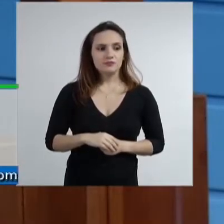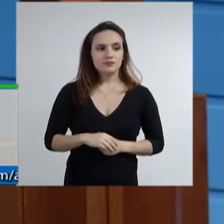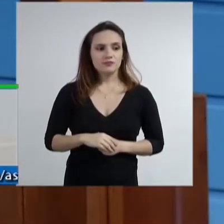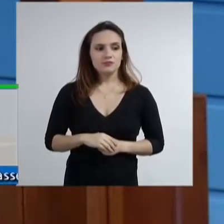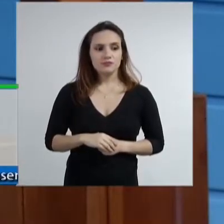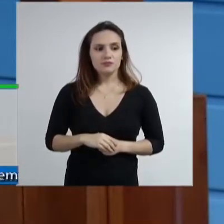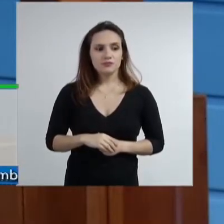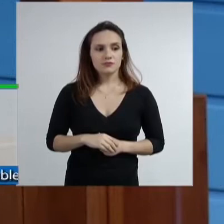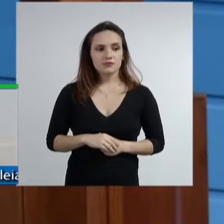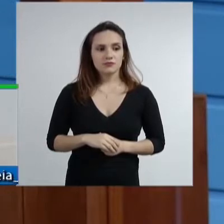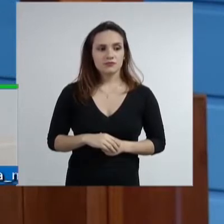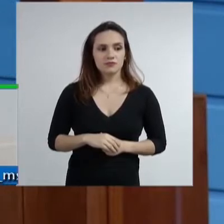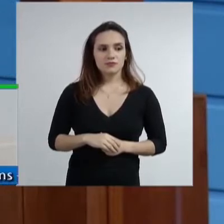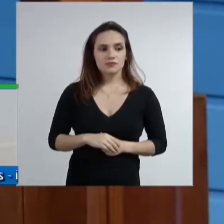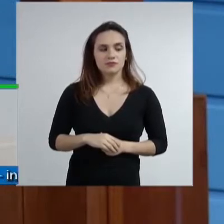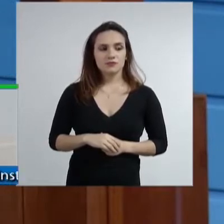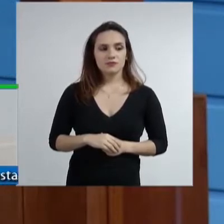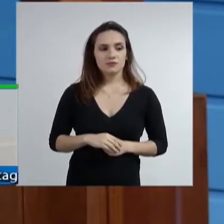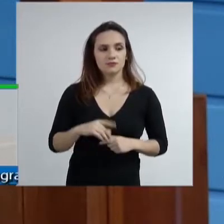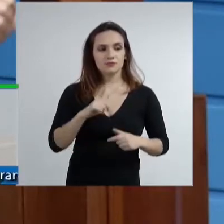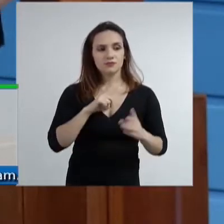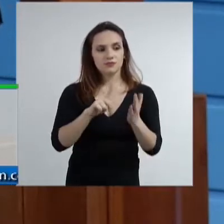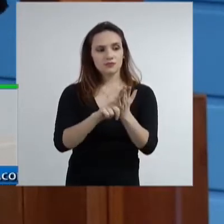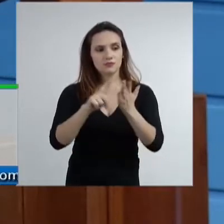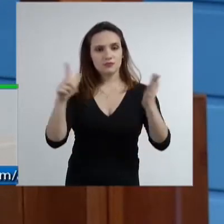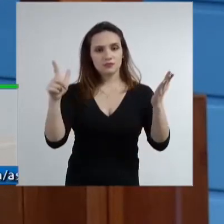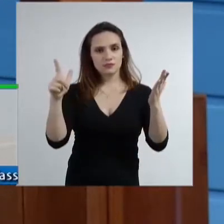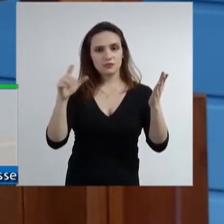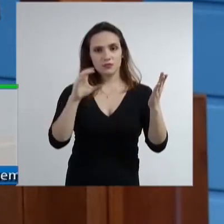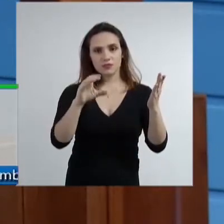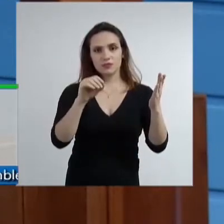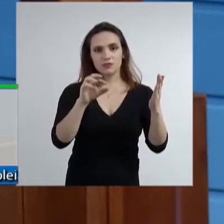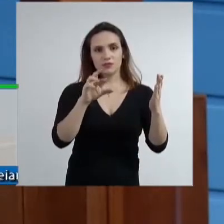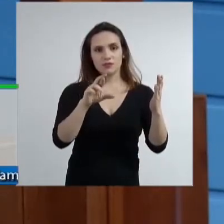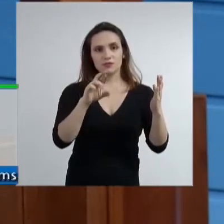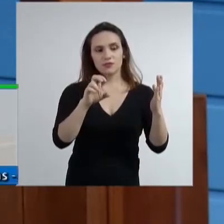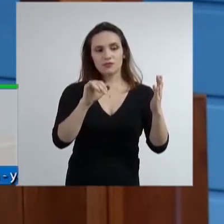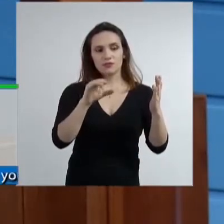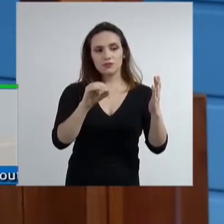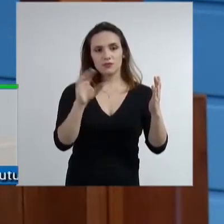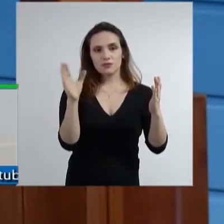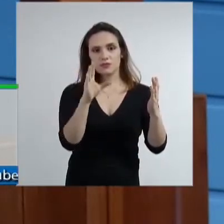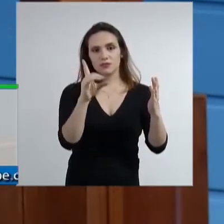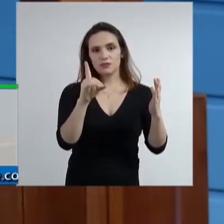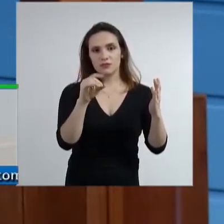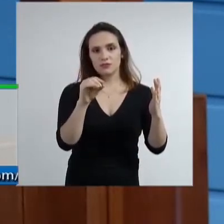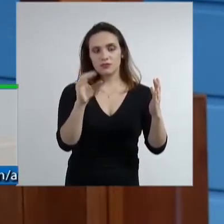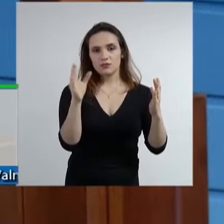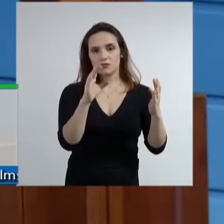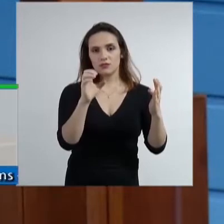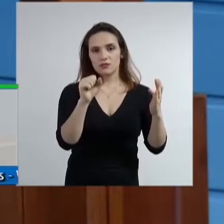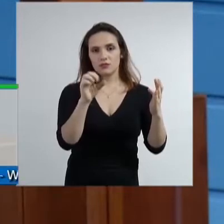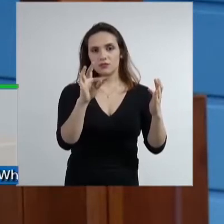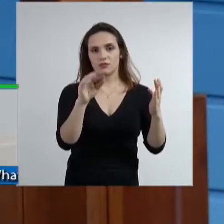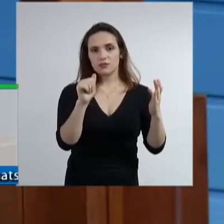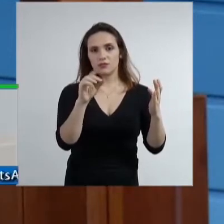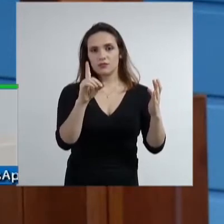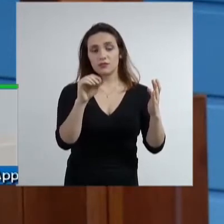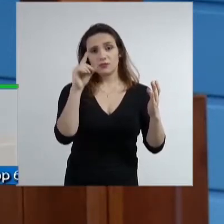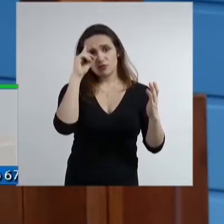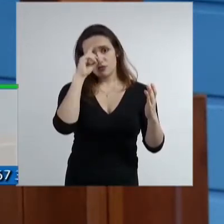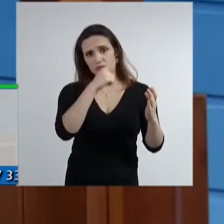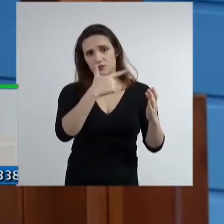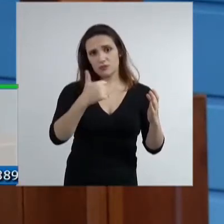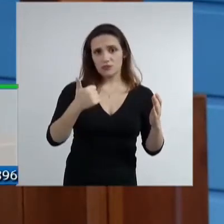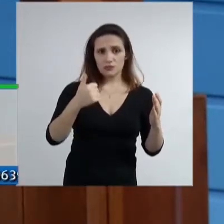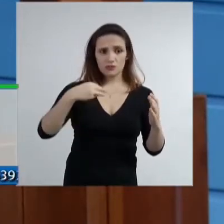a matéria do jornal Correio do Estado, datada do dia 21 de